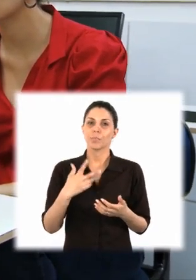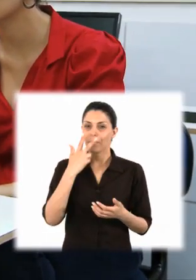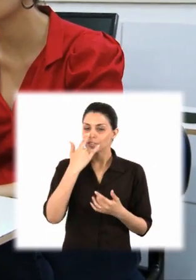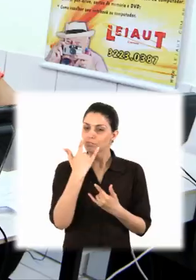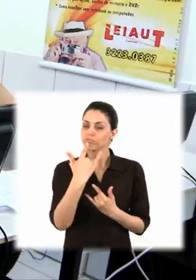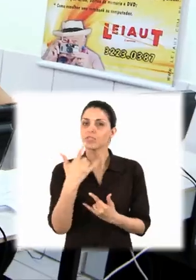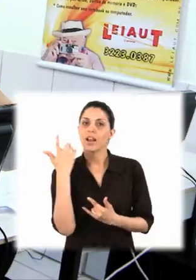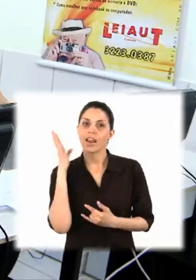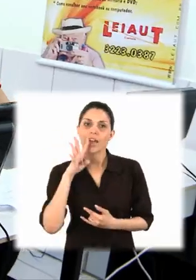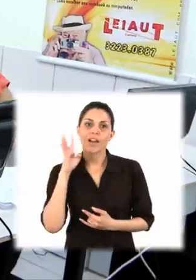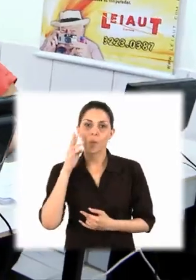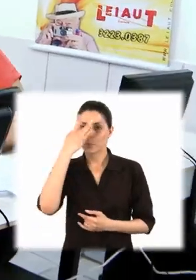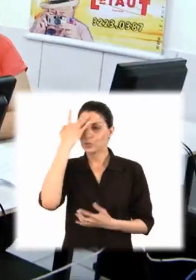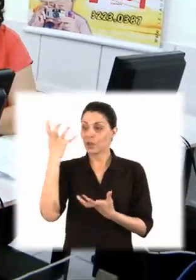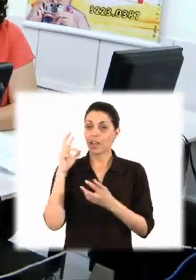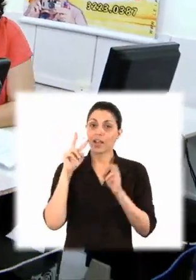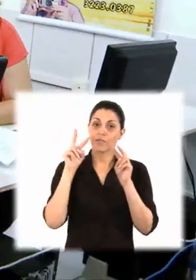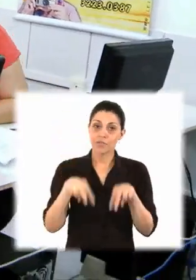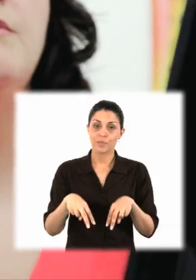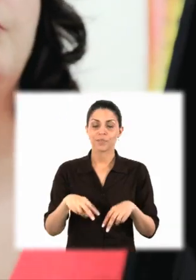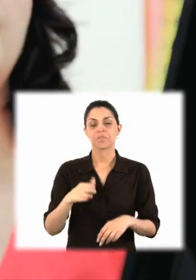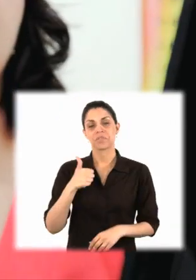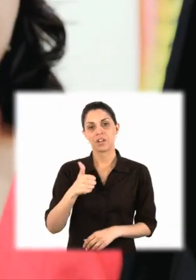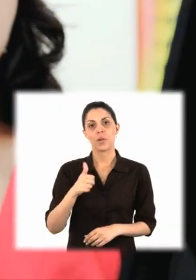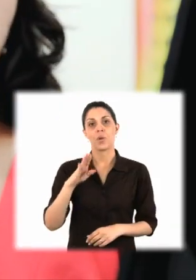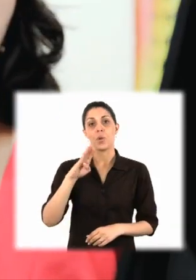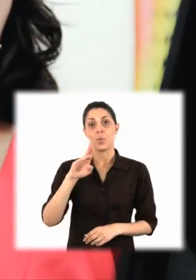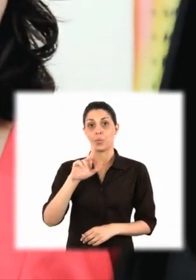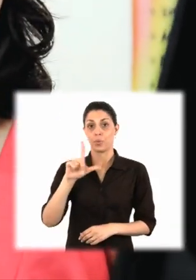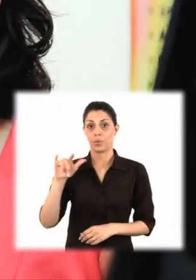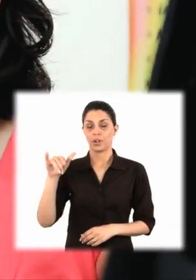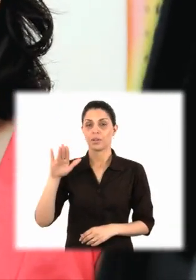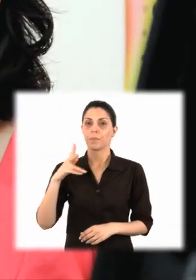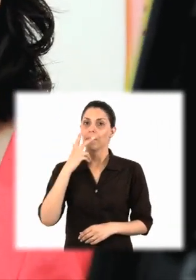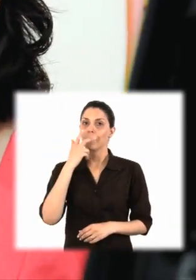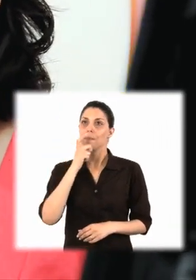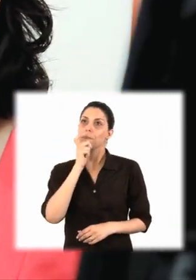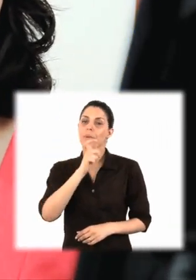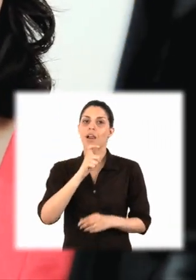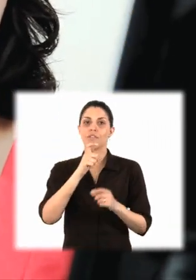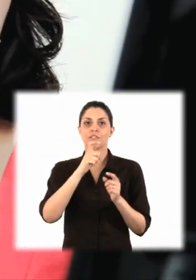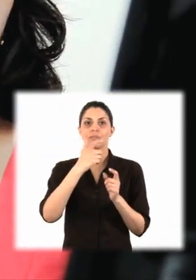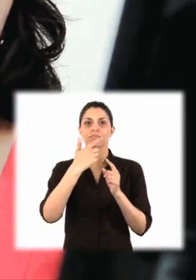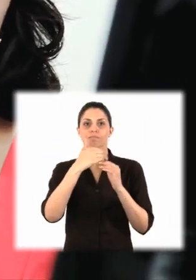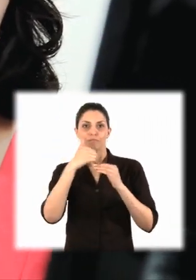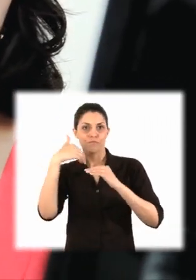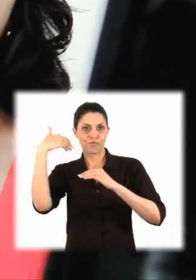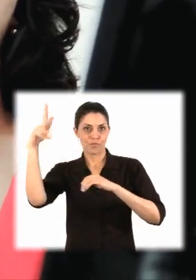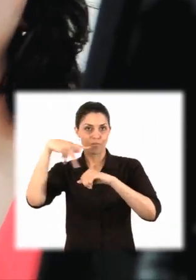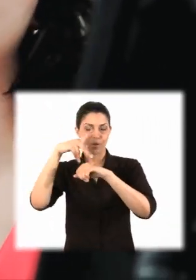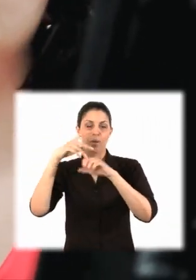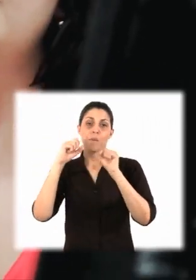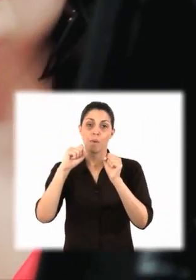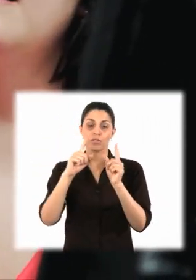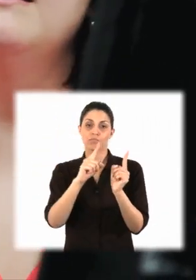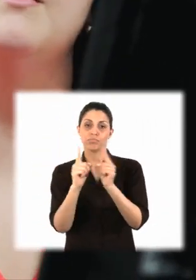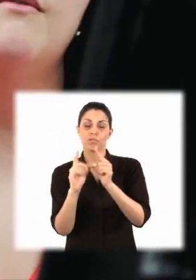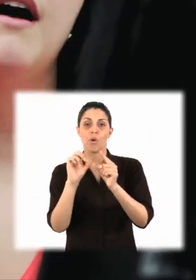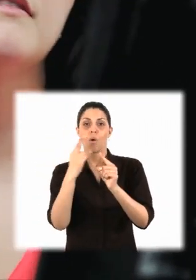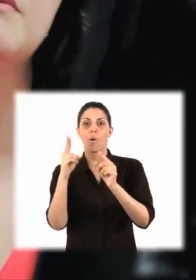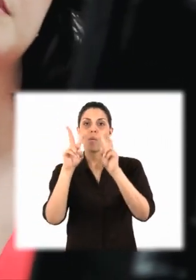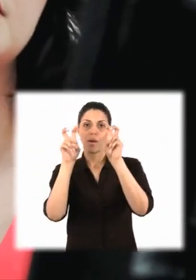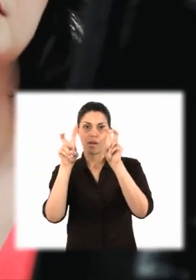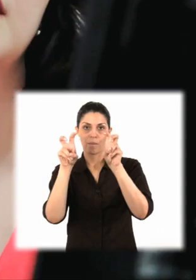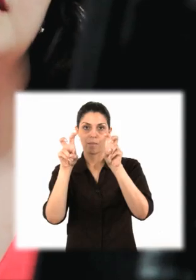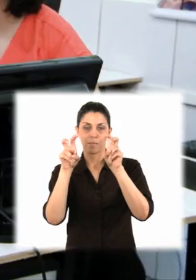mesmo pra pessoa ver. Que legal! Bullying, por ser uma palavra estrangeira, a gente deixa aí em letra itálica, ou itálico